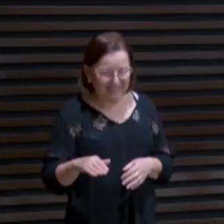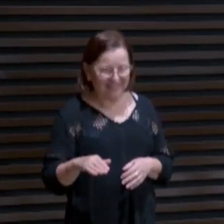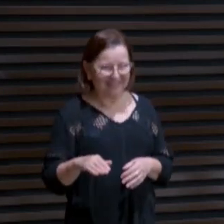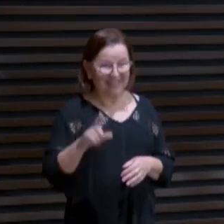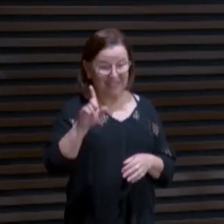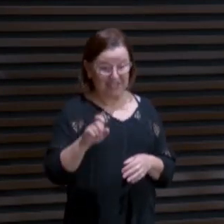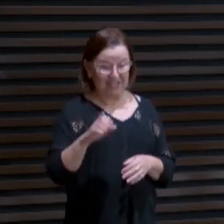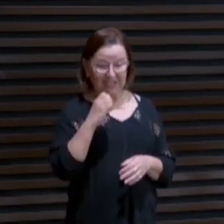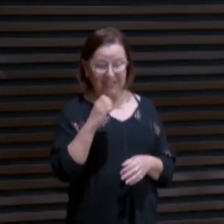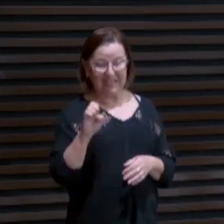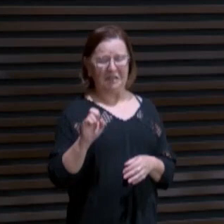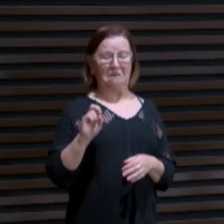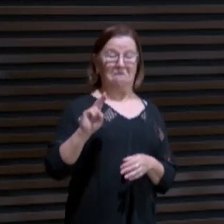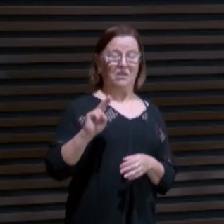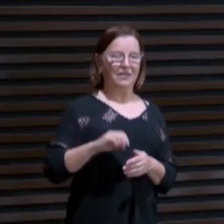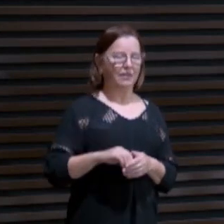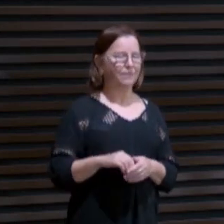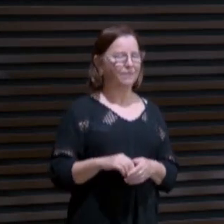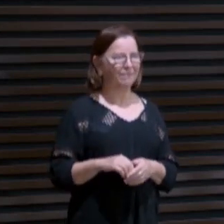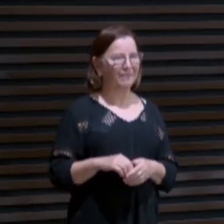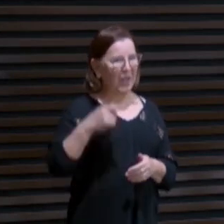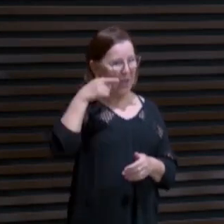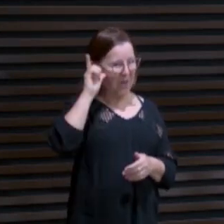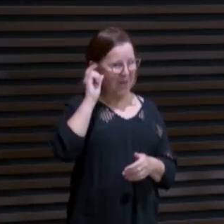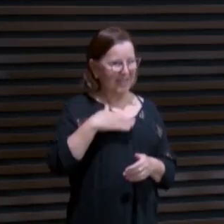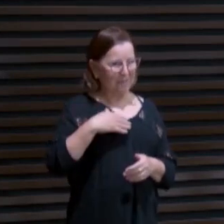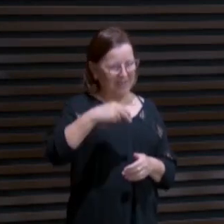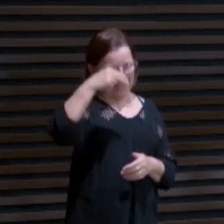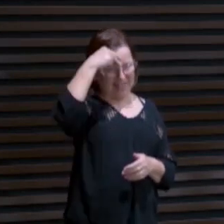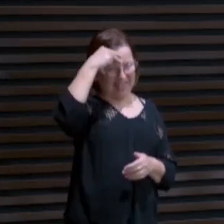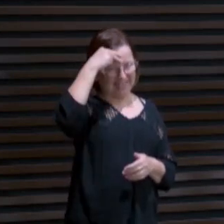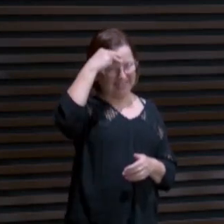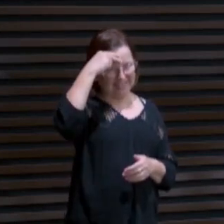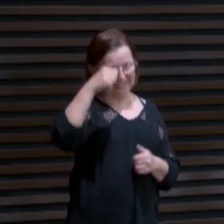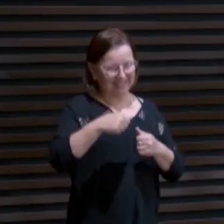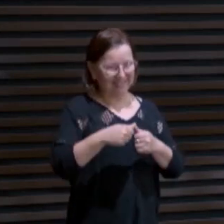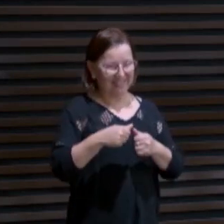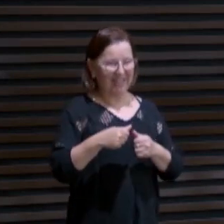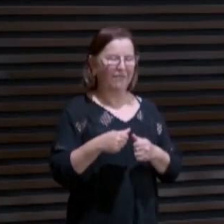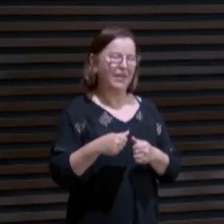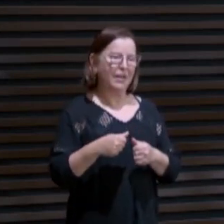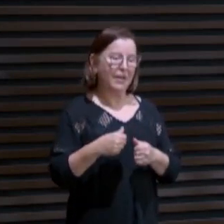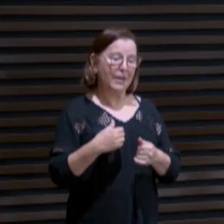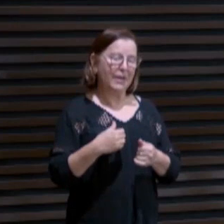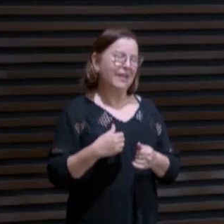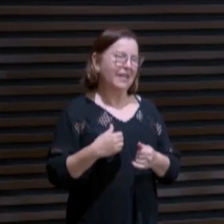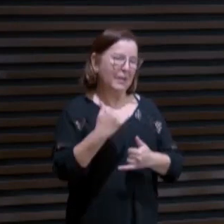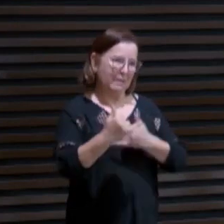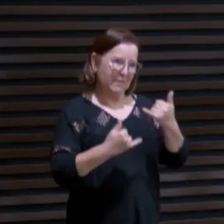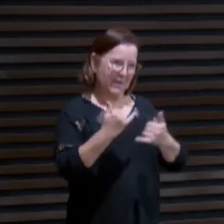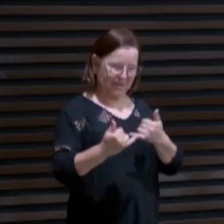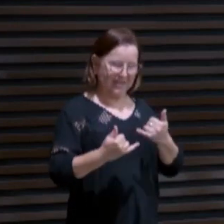Ontem minha netinha estava lá no parque, brincando. De repente veio uma